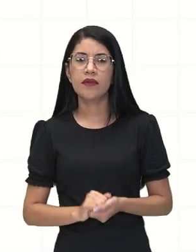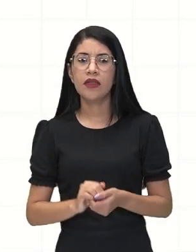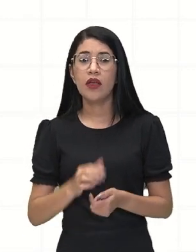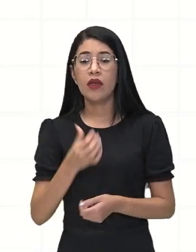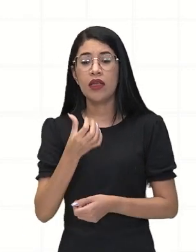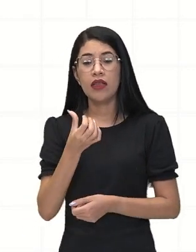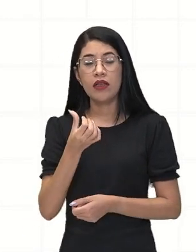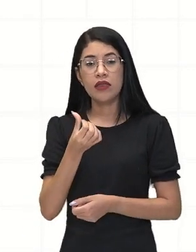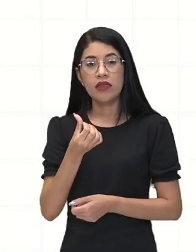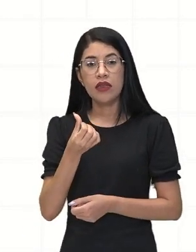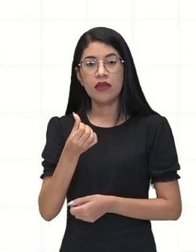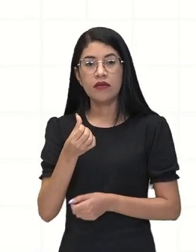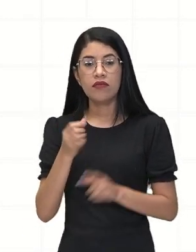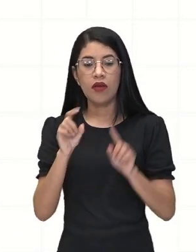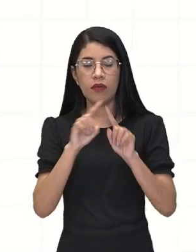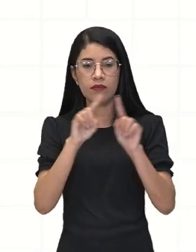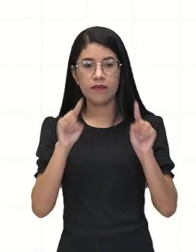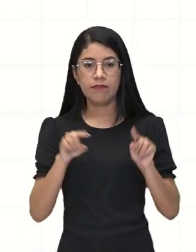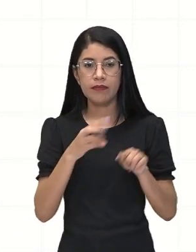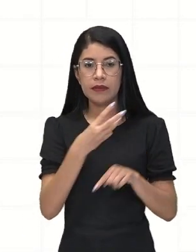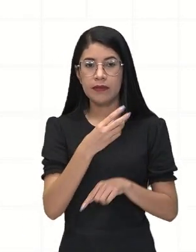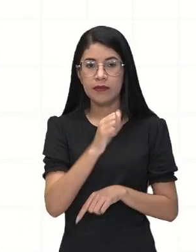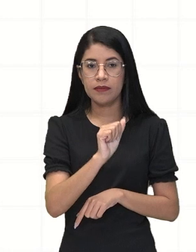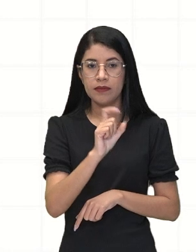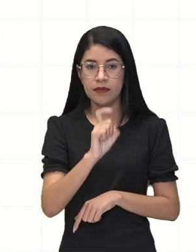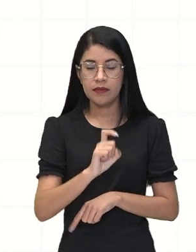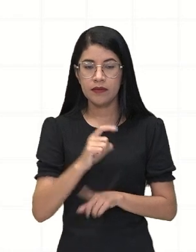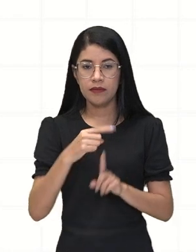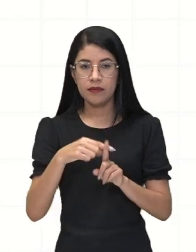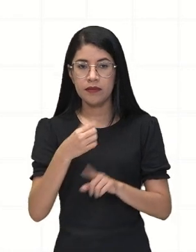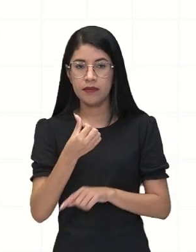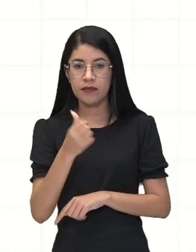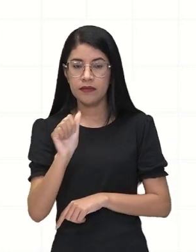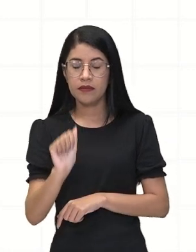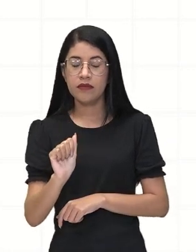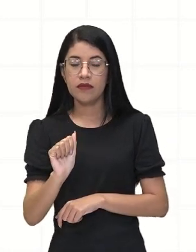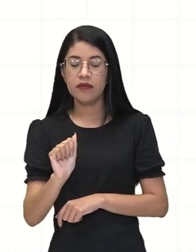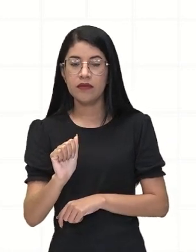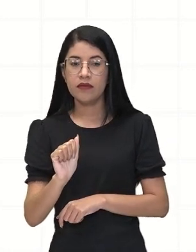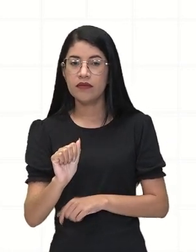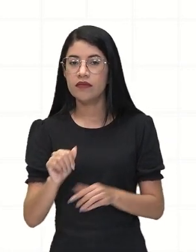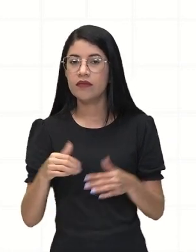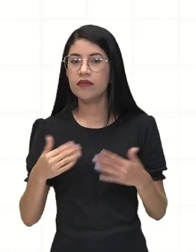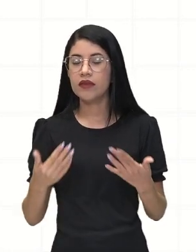agrupando esses dois, tá bom? Na outra parcela, eu tenho 6, eu não tenho